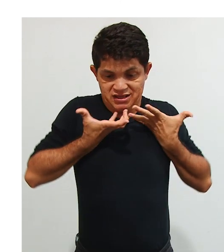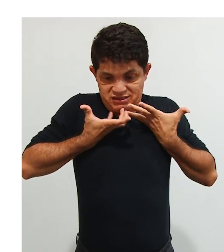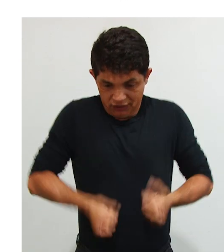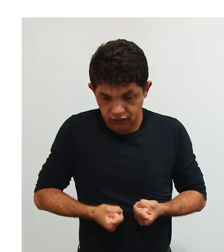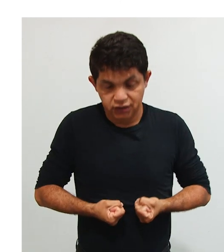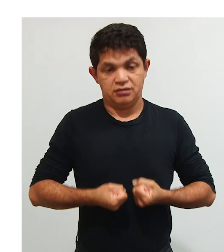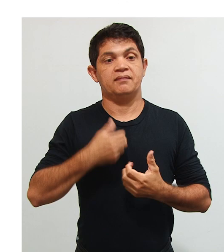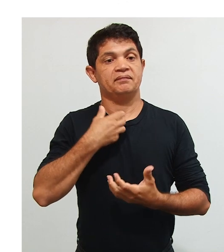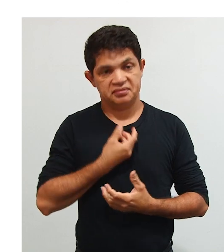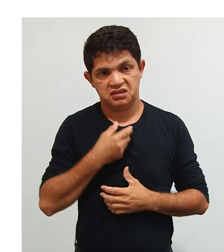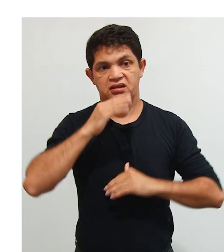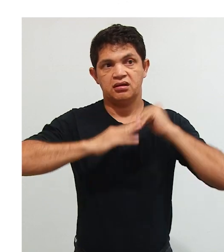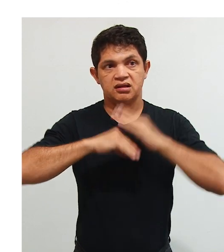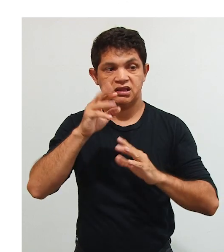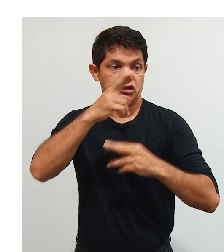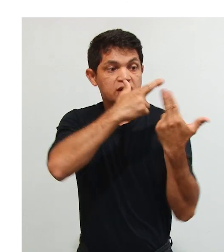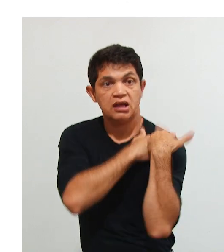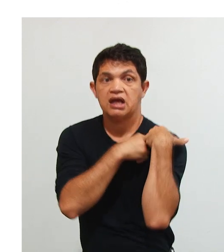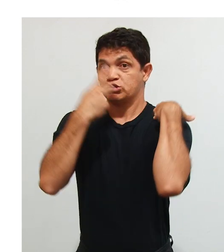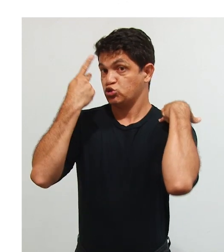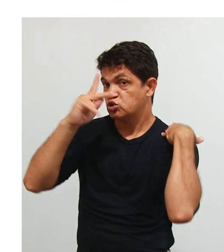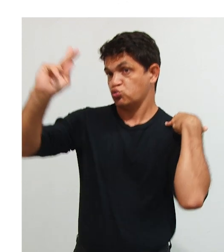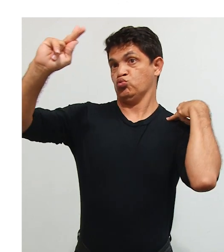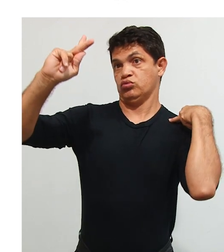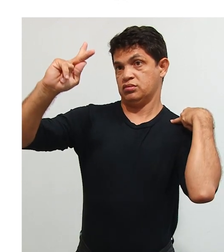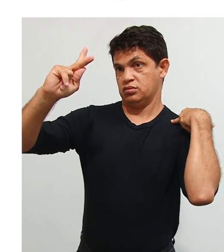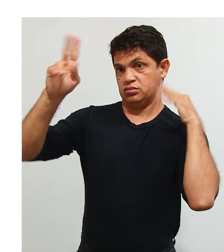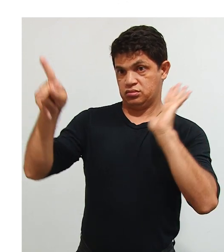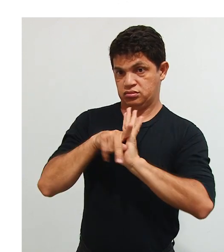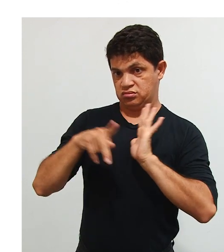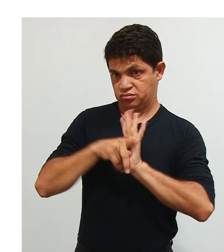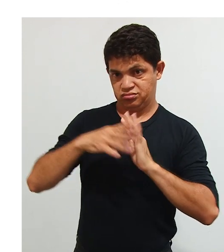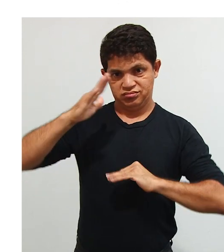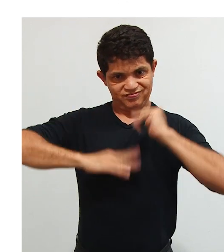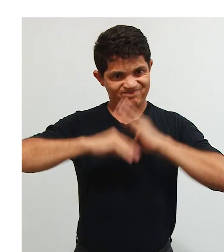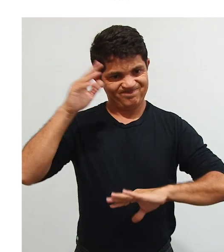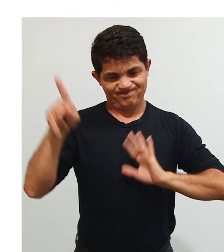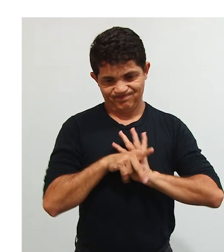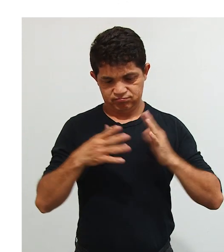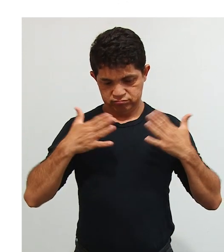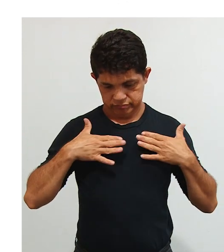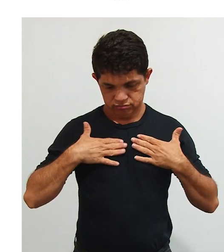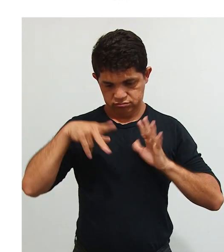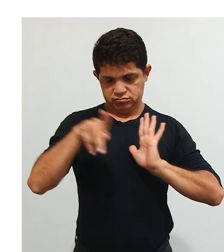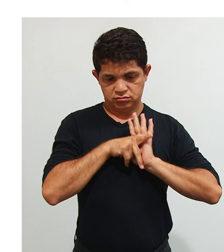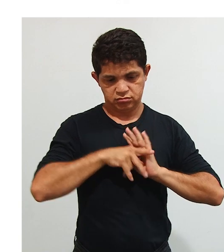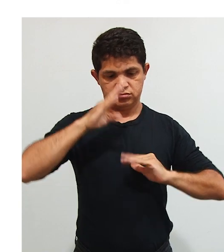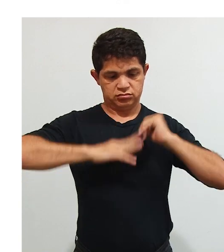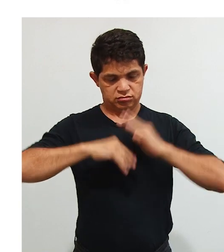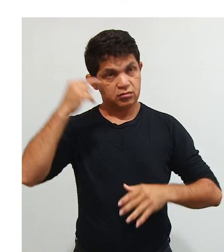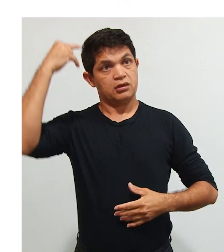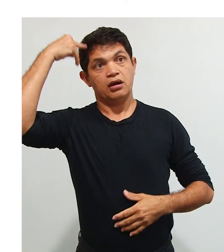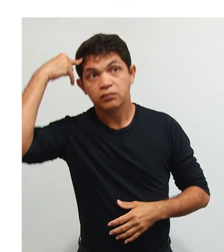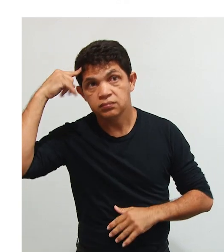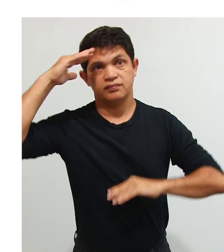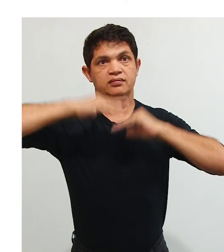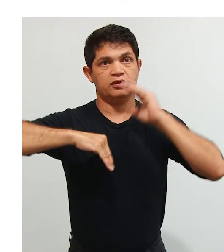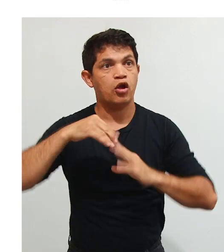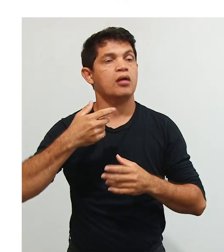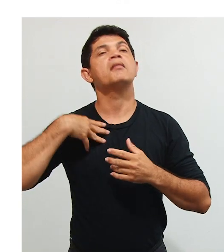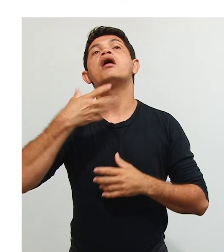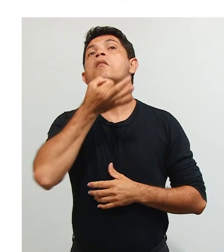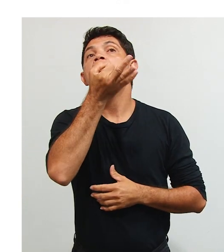minha opinião, a responsabilidade é totalmente sua. Eu expressei o que eu